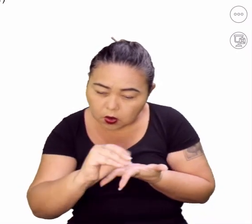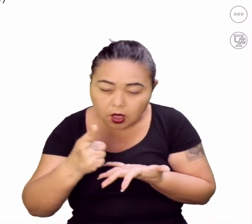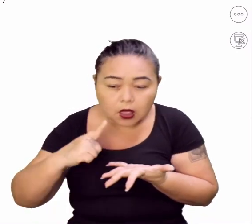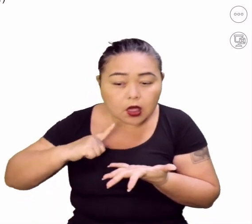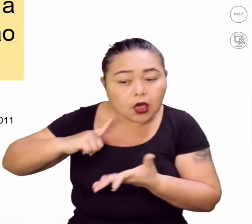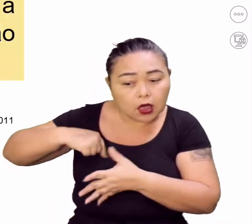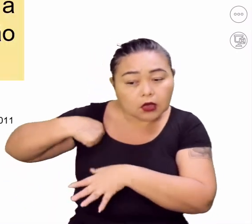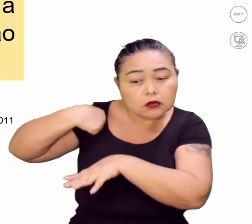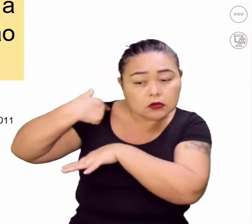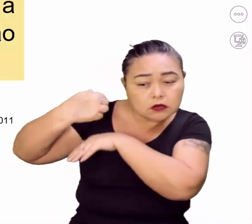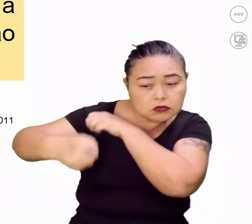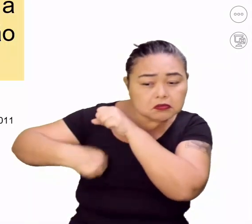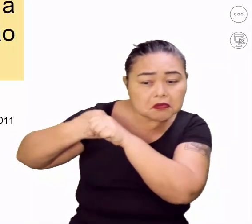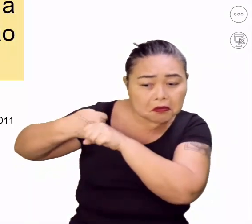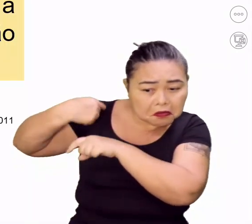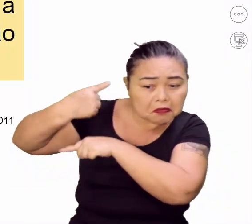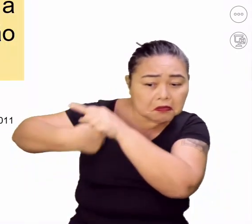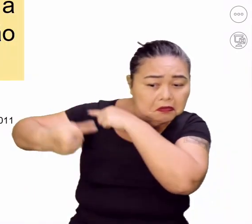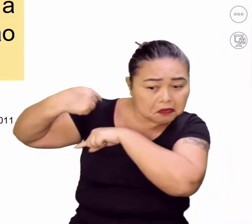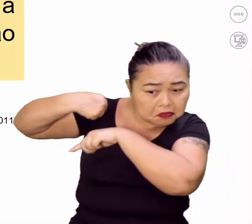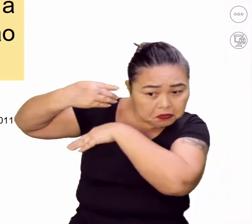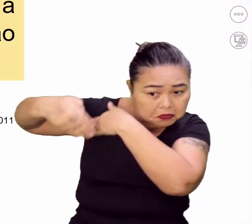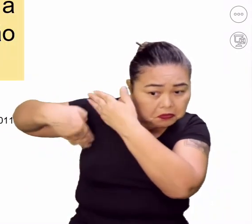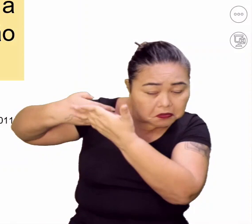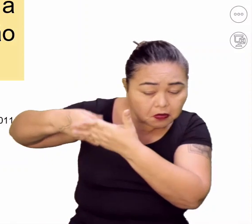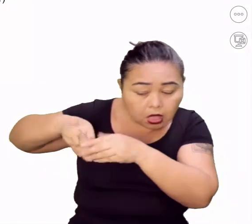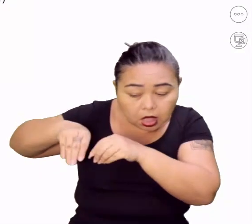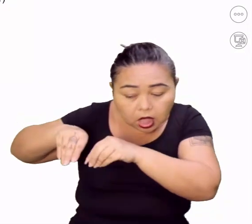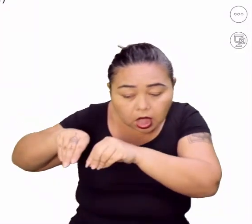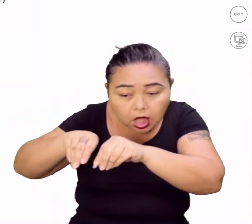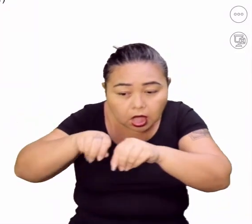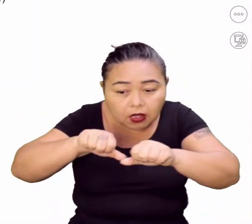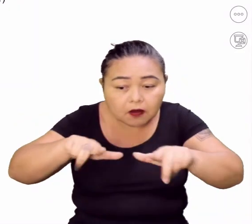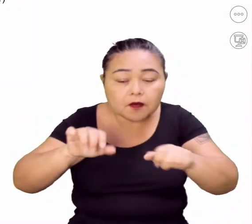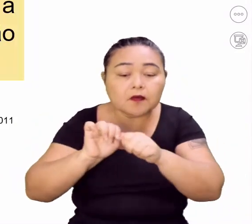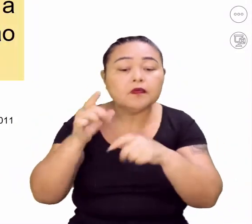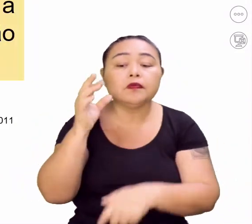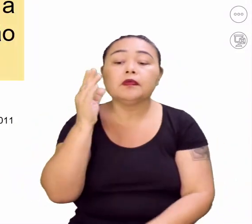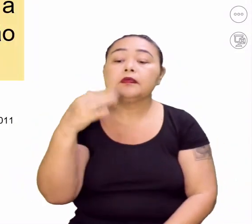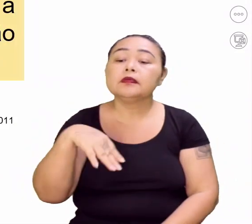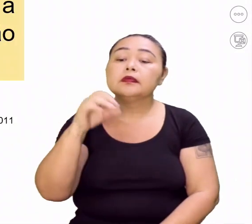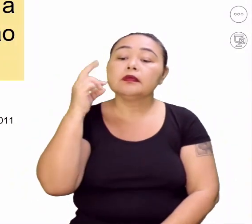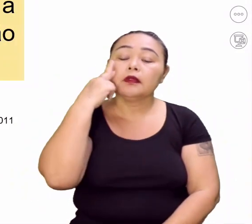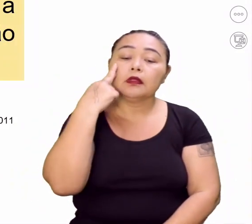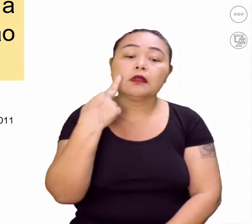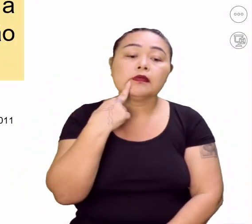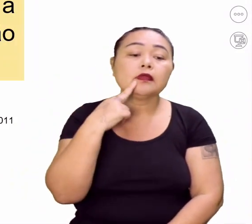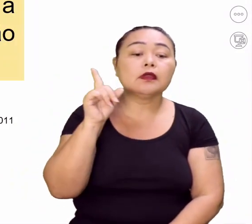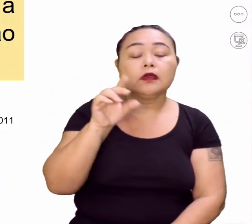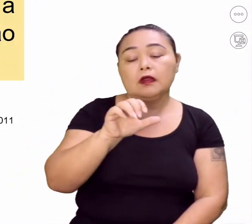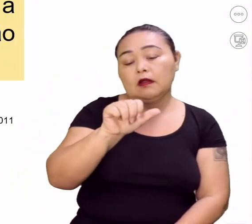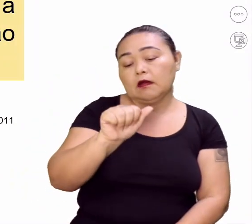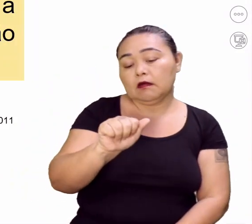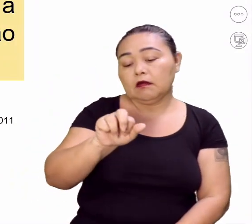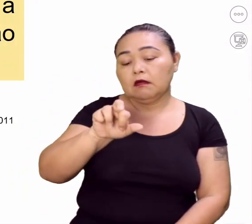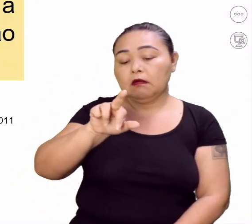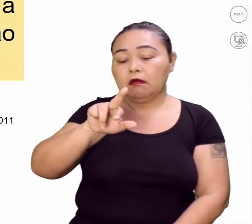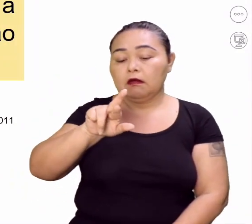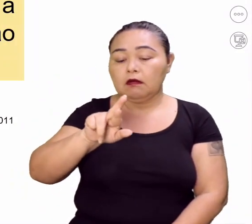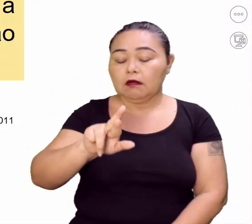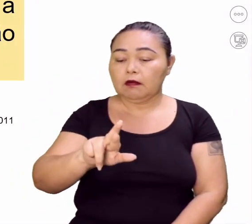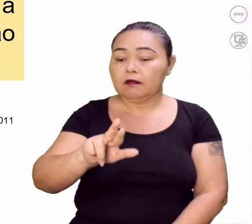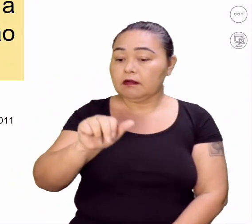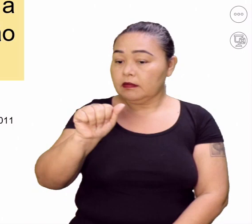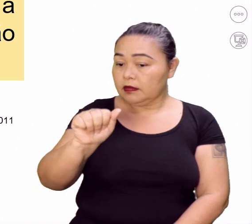tem que ser respeitado. Bem, olha só, em Rondônia aí nós temos o argissolo, que apresenta um grau